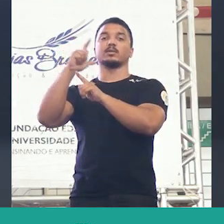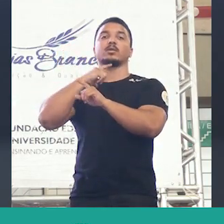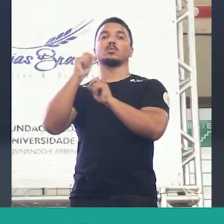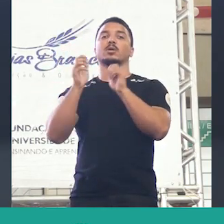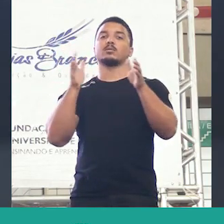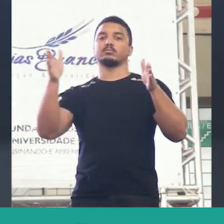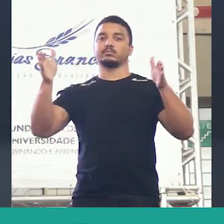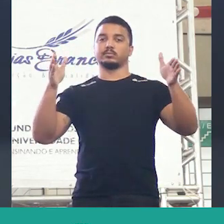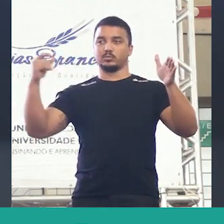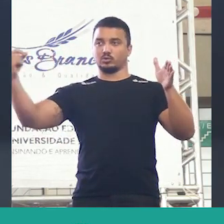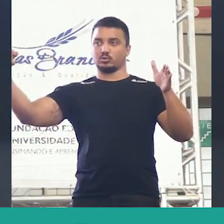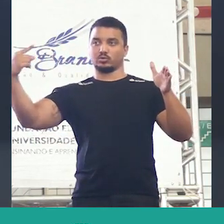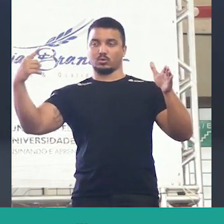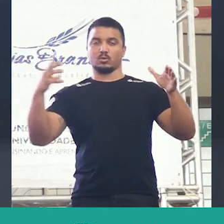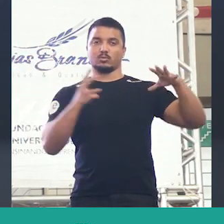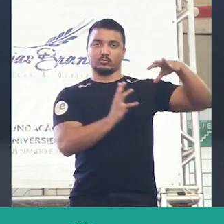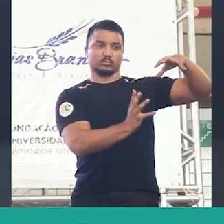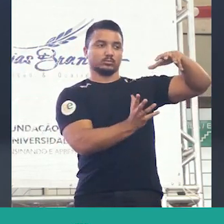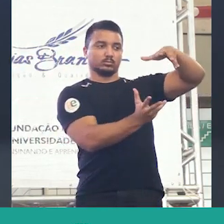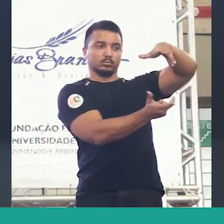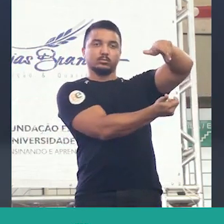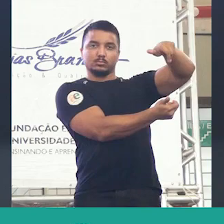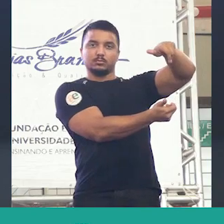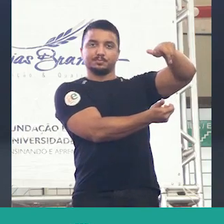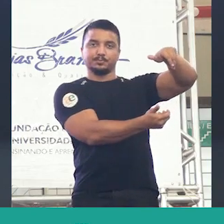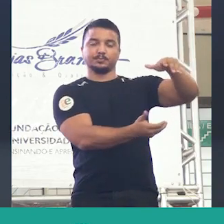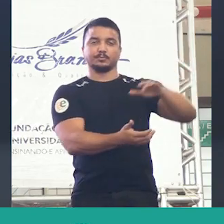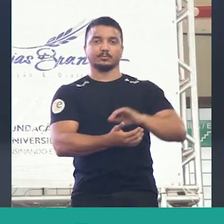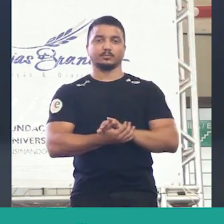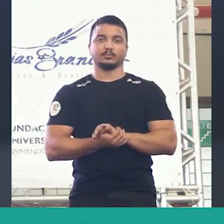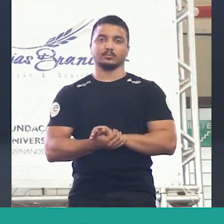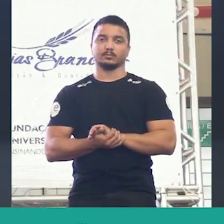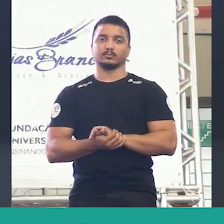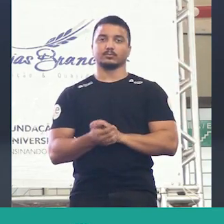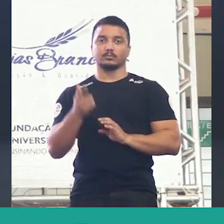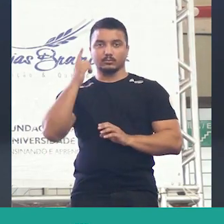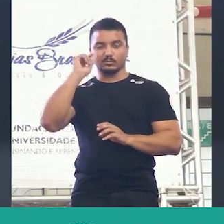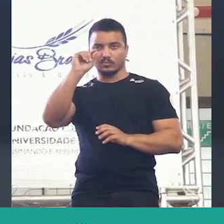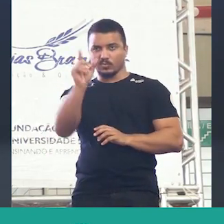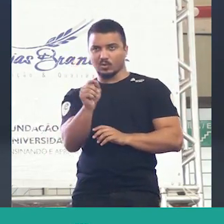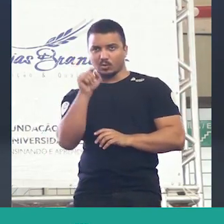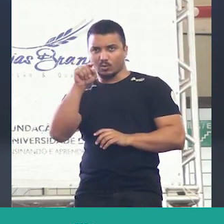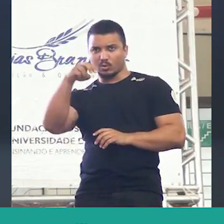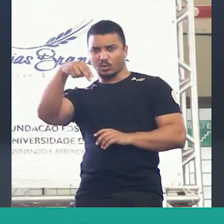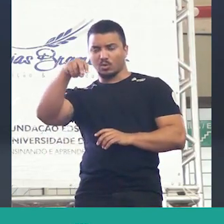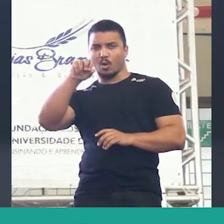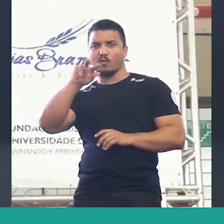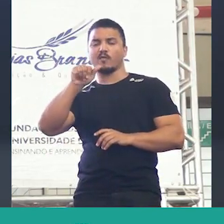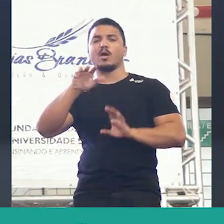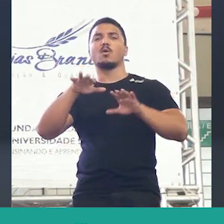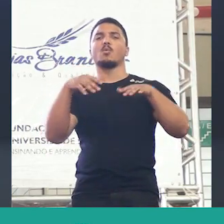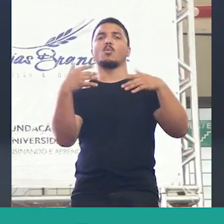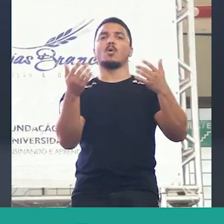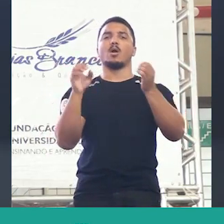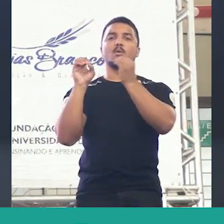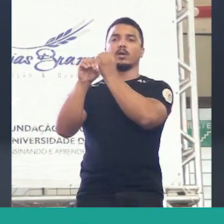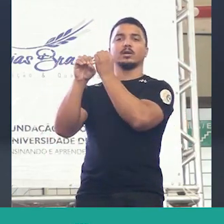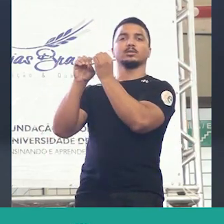fica entre quem, pessoal? Aquela que fica entre o Sol e a Terra. A lua nova é propícia para que